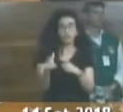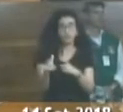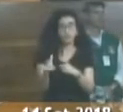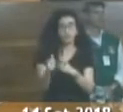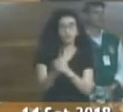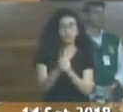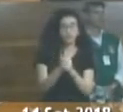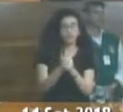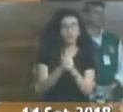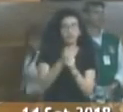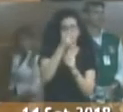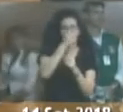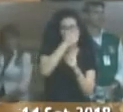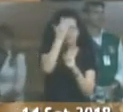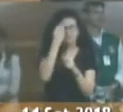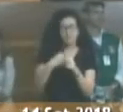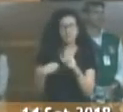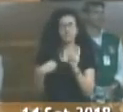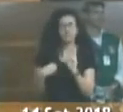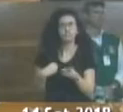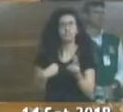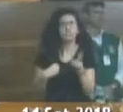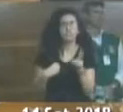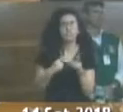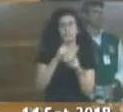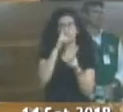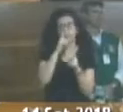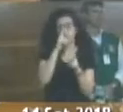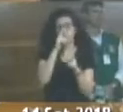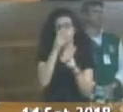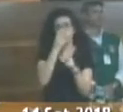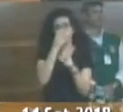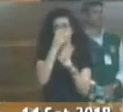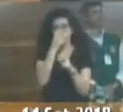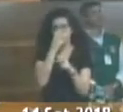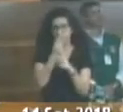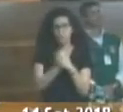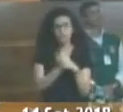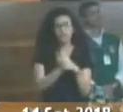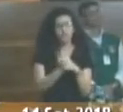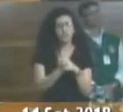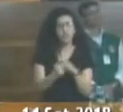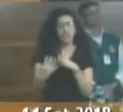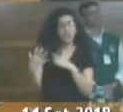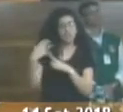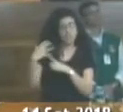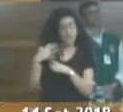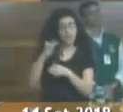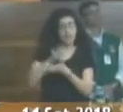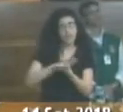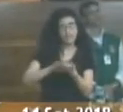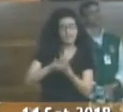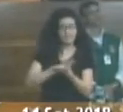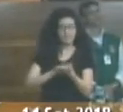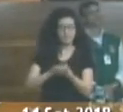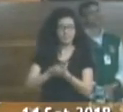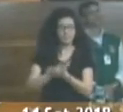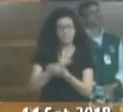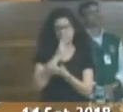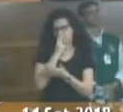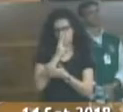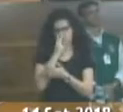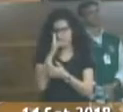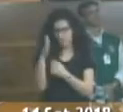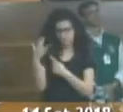nesse território, são pessoas que vivem constantemente uma ameaça, que às vezes é simbólica, às vezes é sutil, só